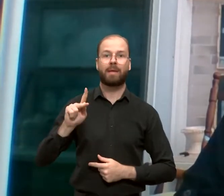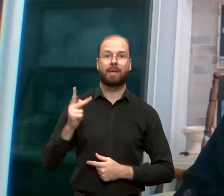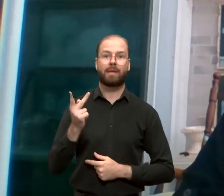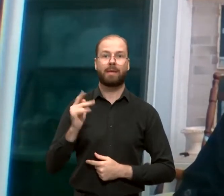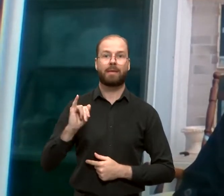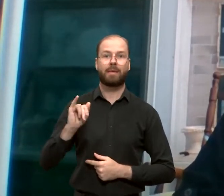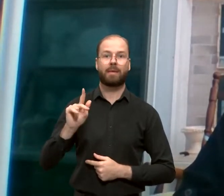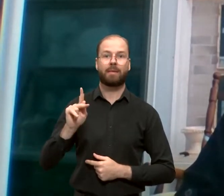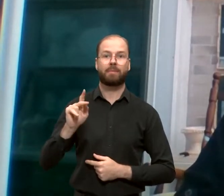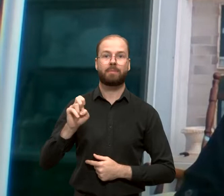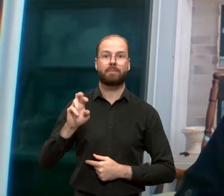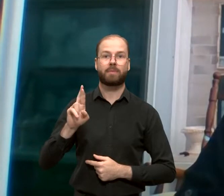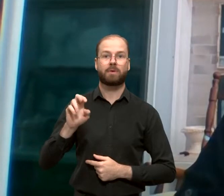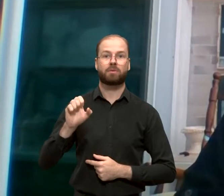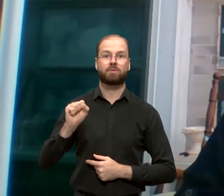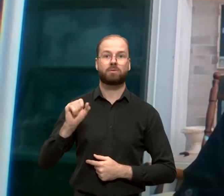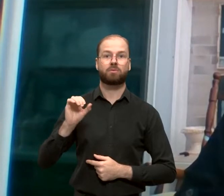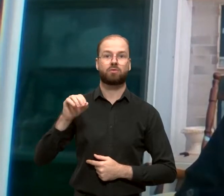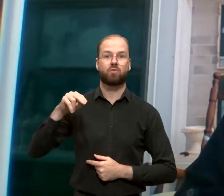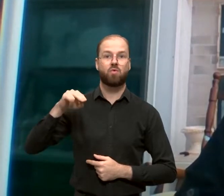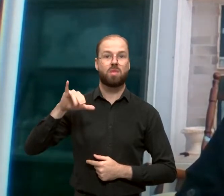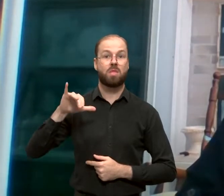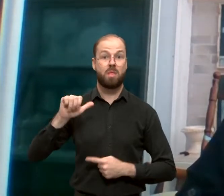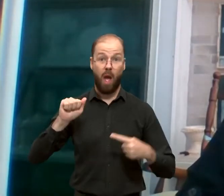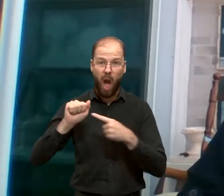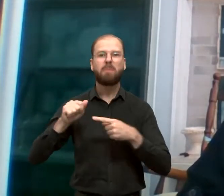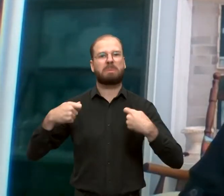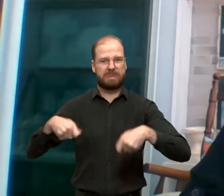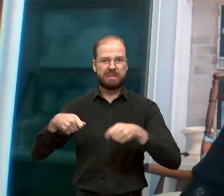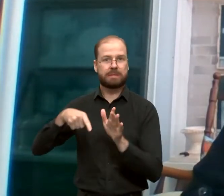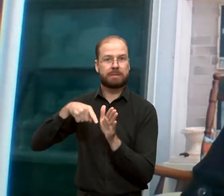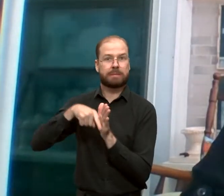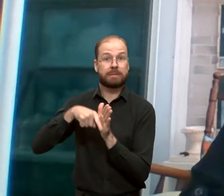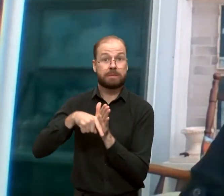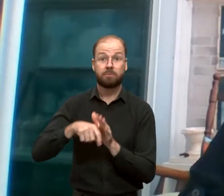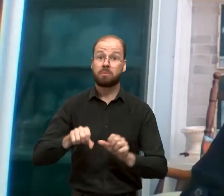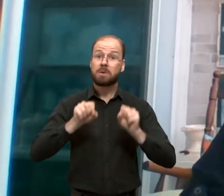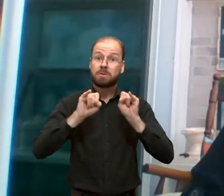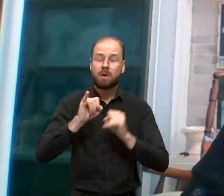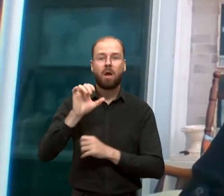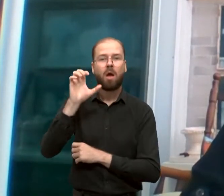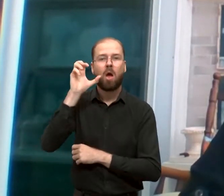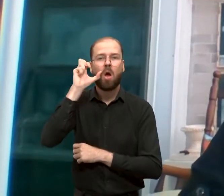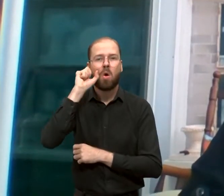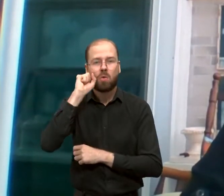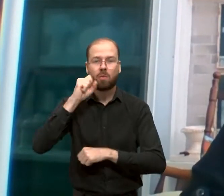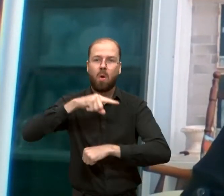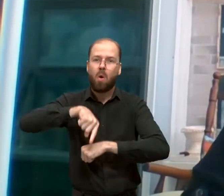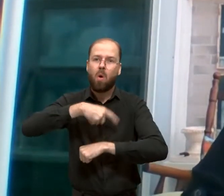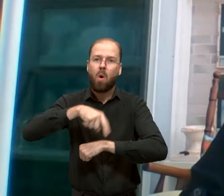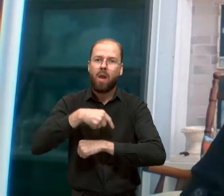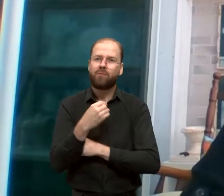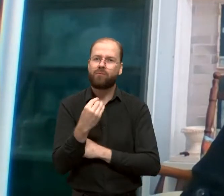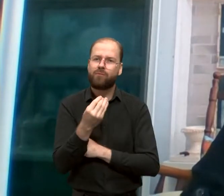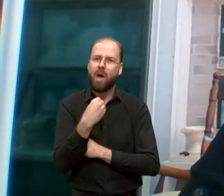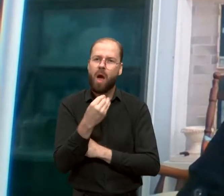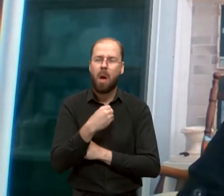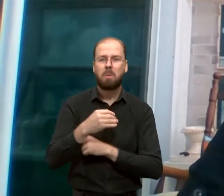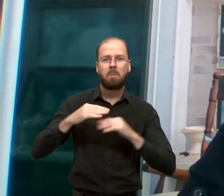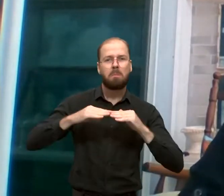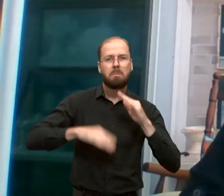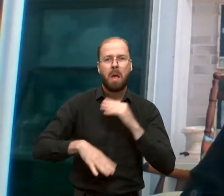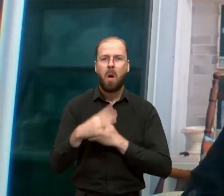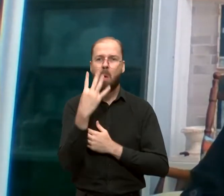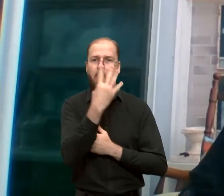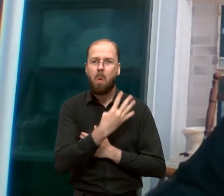excessiva, e aí tem que investigar. E se for um sono muito curto, abaixo de 6 horas de sono, de 4 a